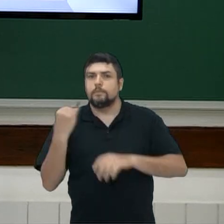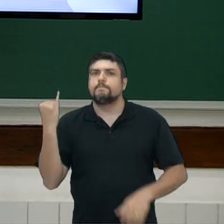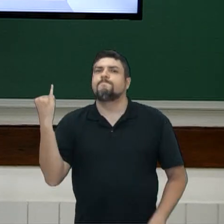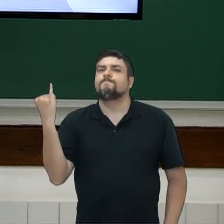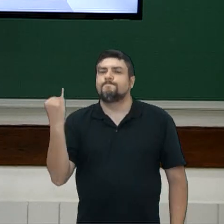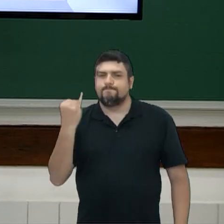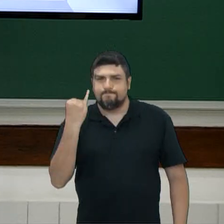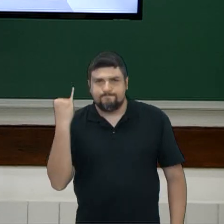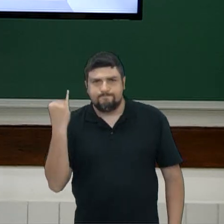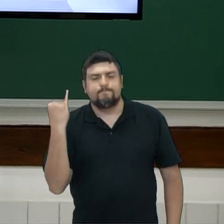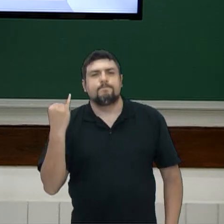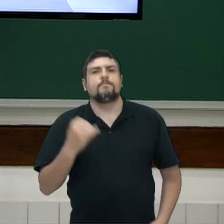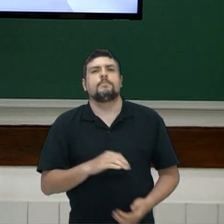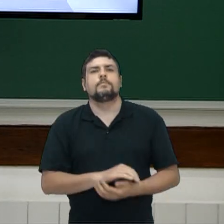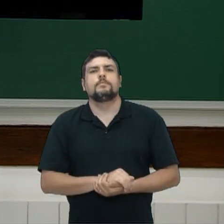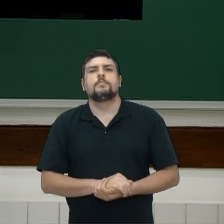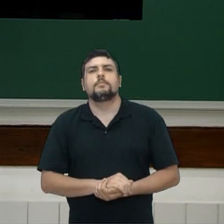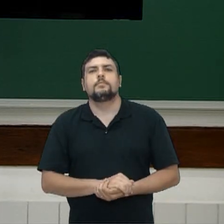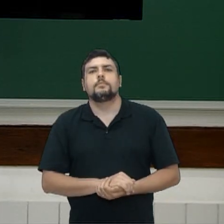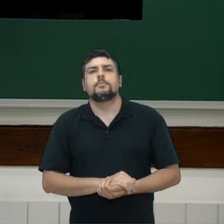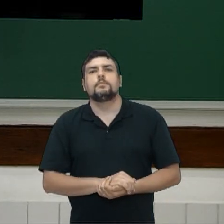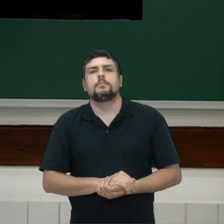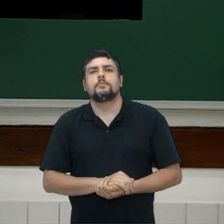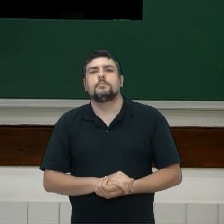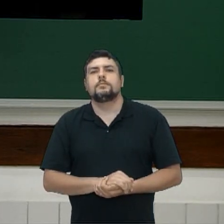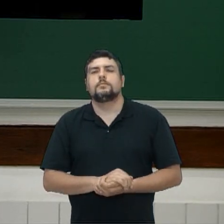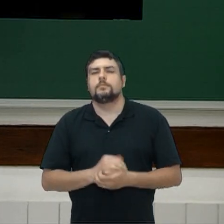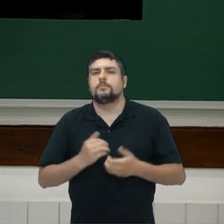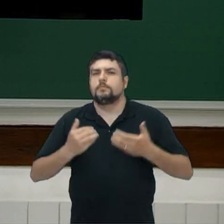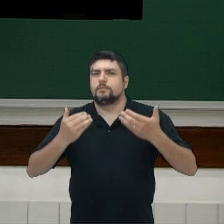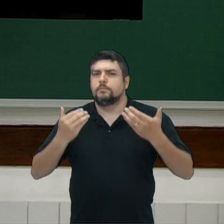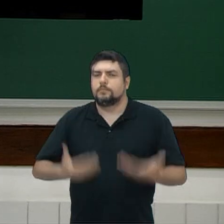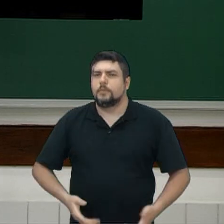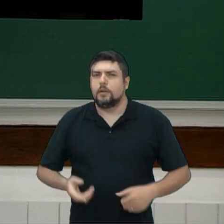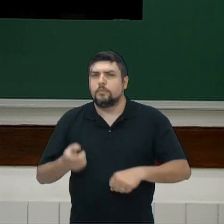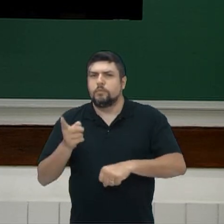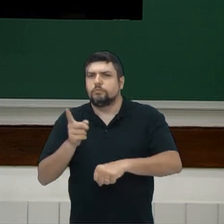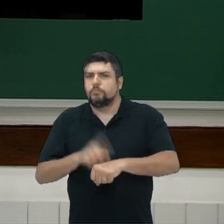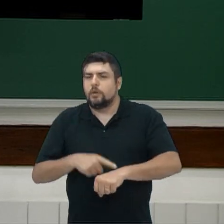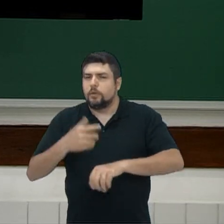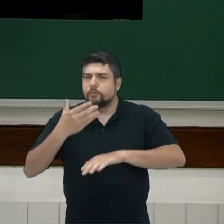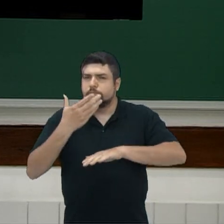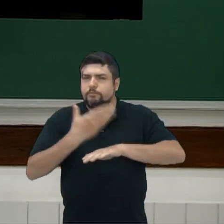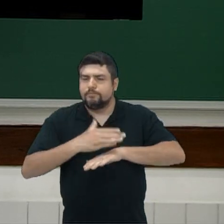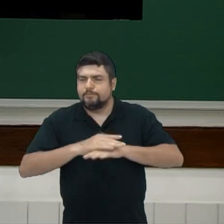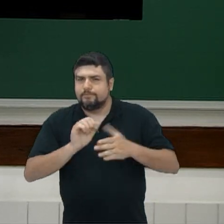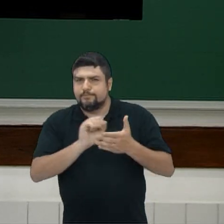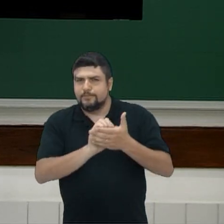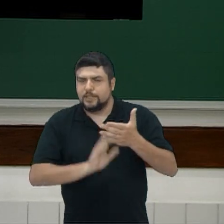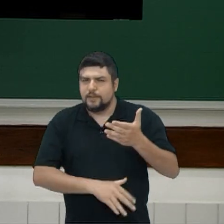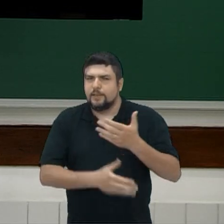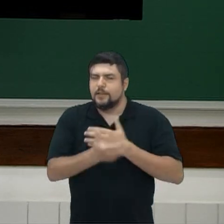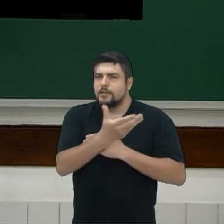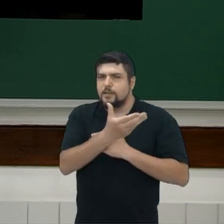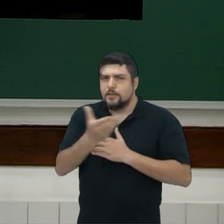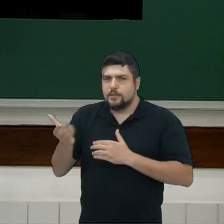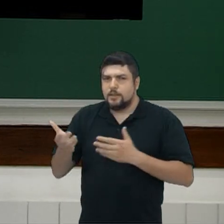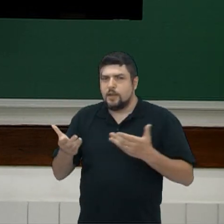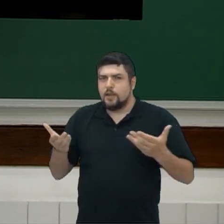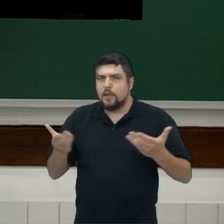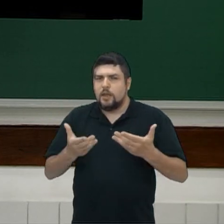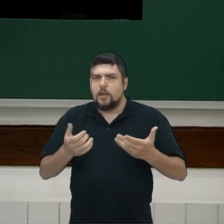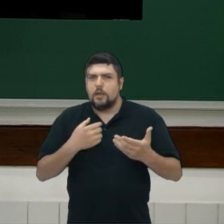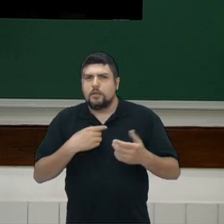super importante para vocês. Falando em hora de praticar, galera, chegou a hora! É a hora